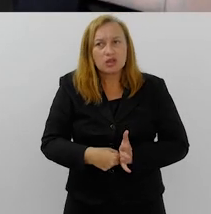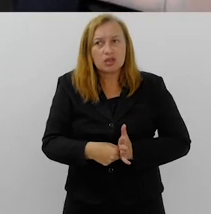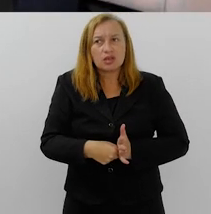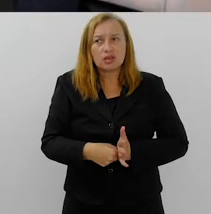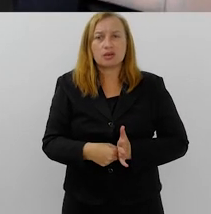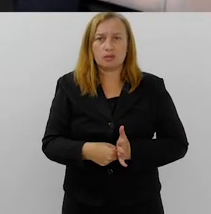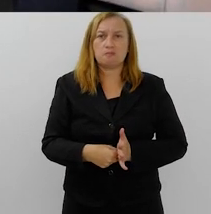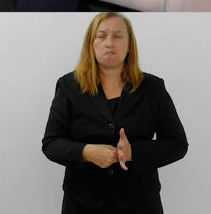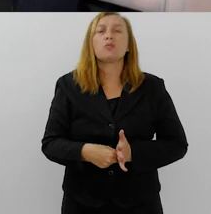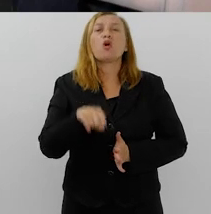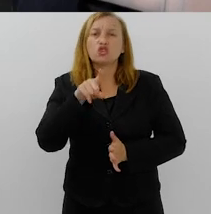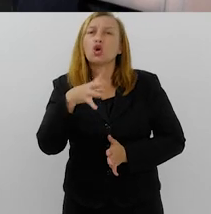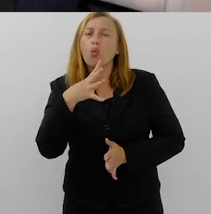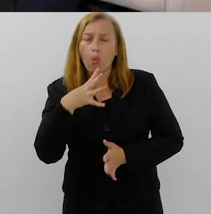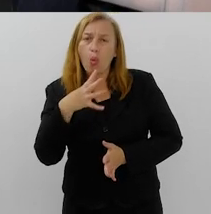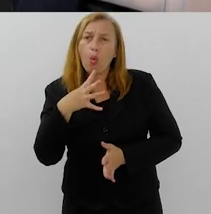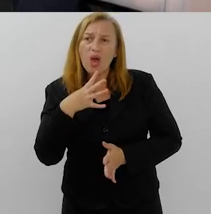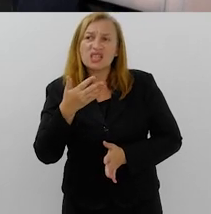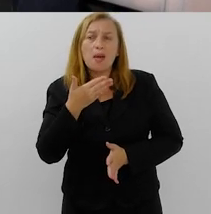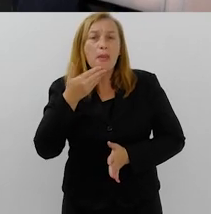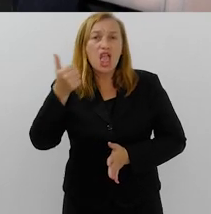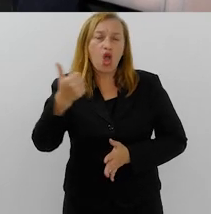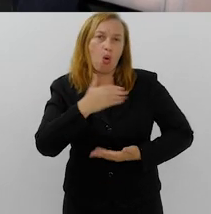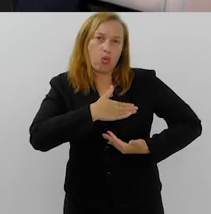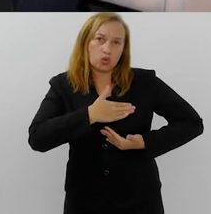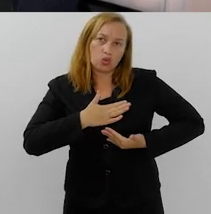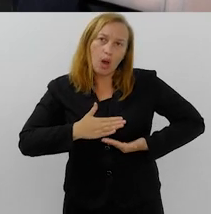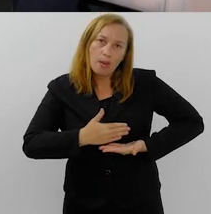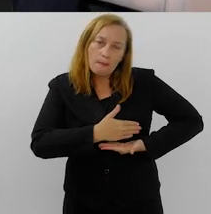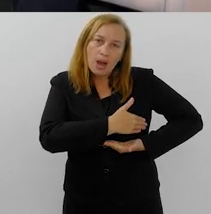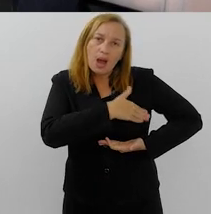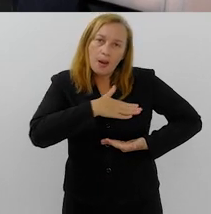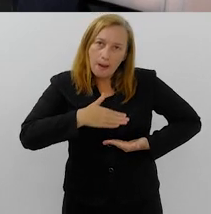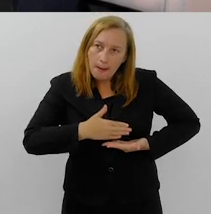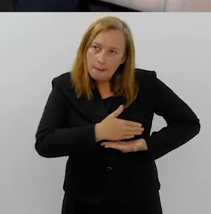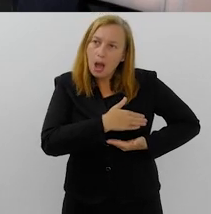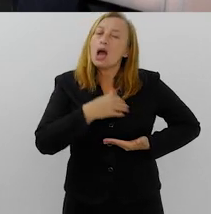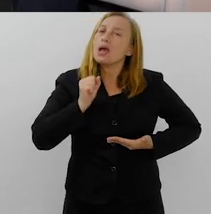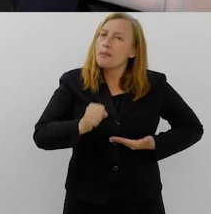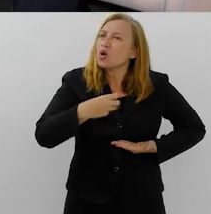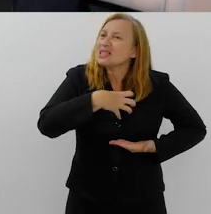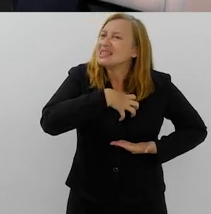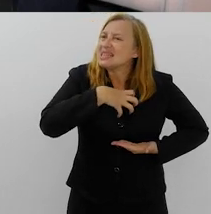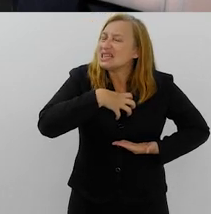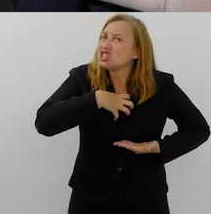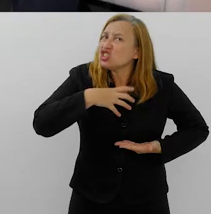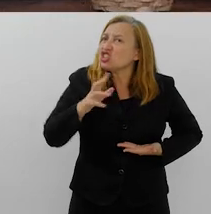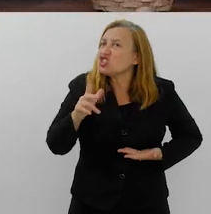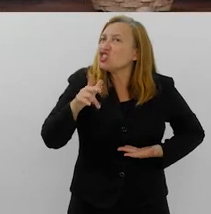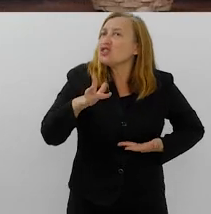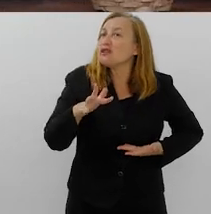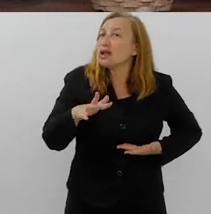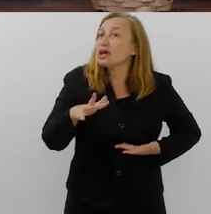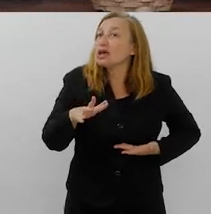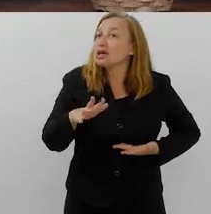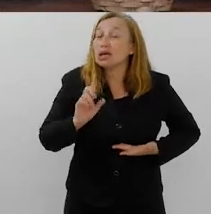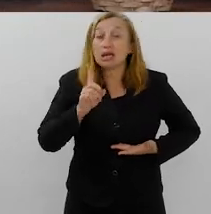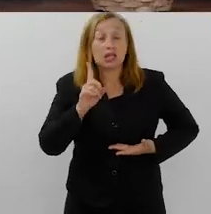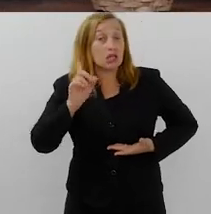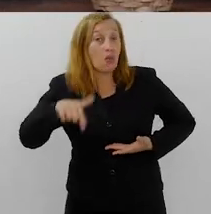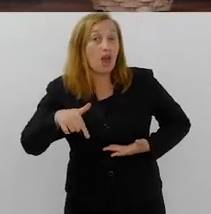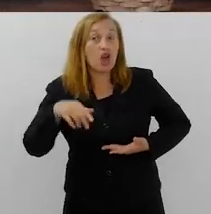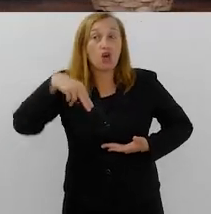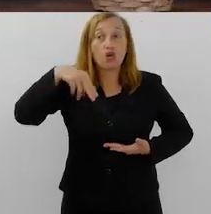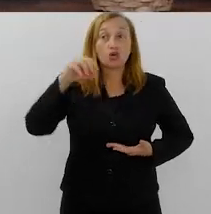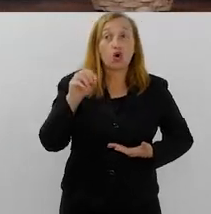seu autoexame Você conhece a sua mama a sua consistência e pode sentir algo diferente que